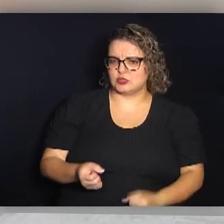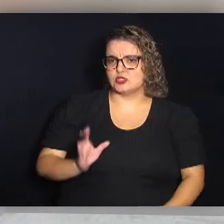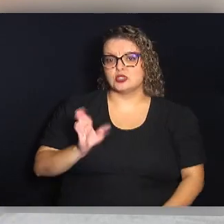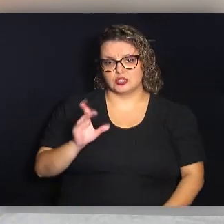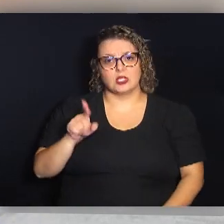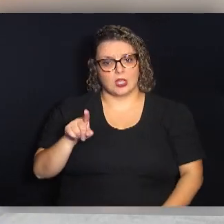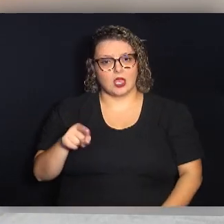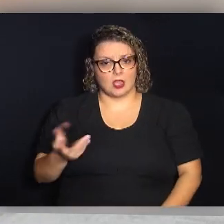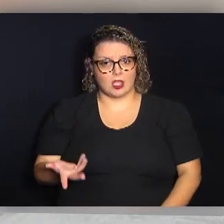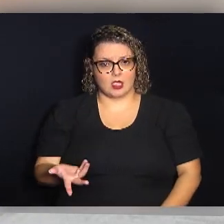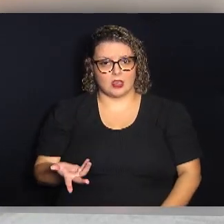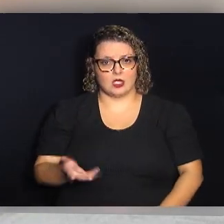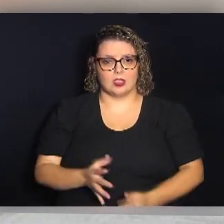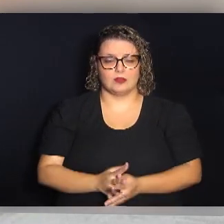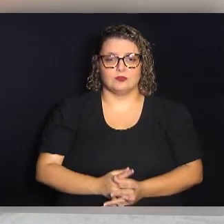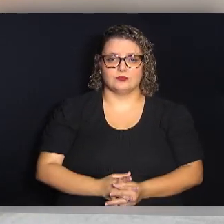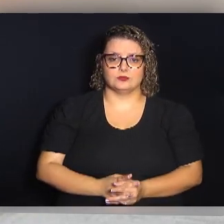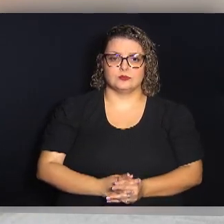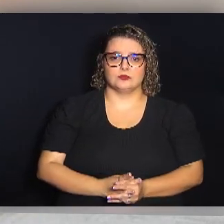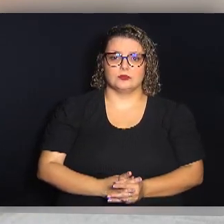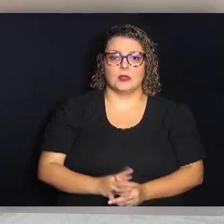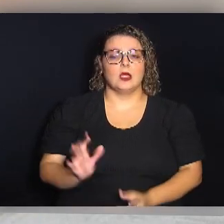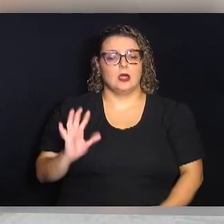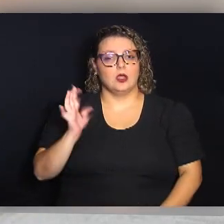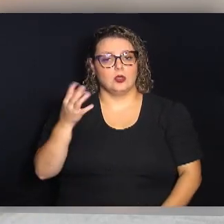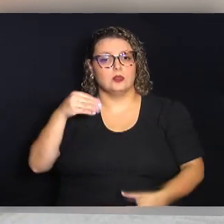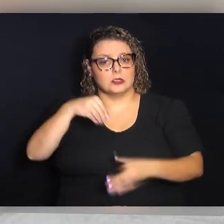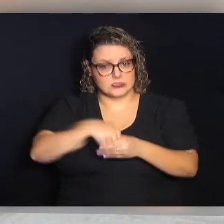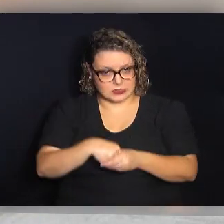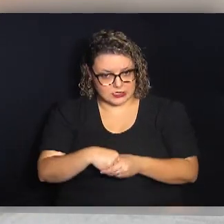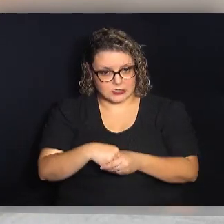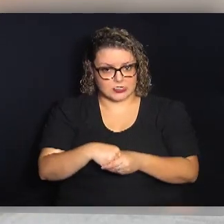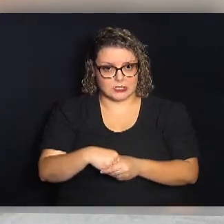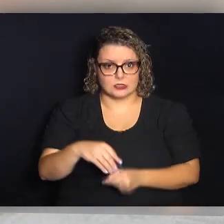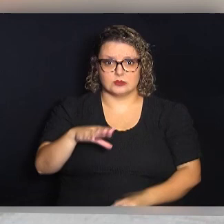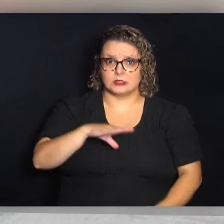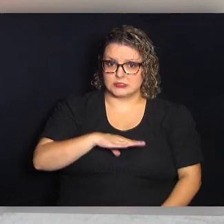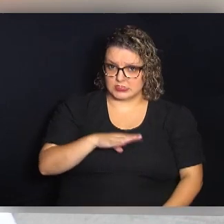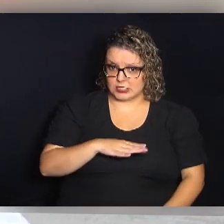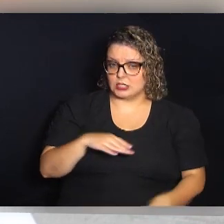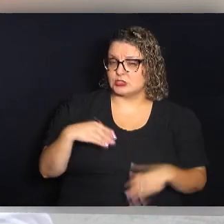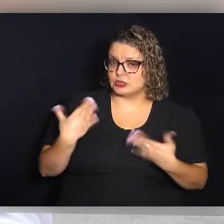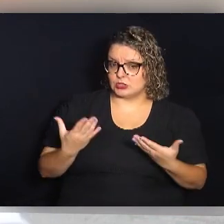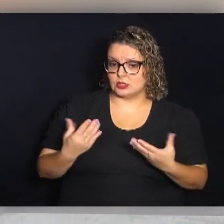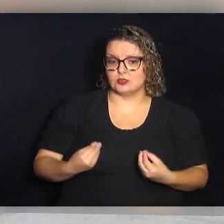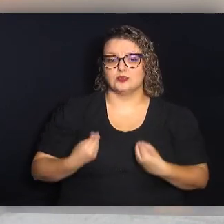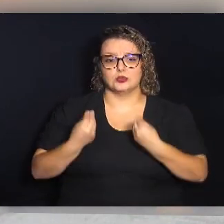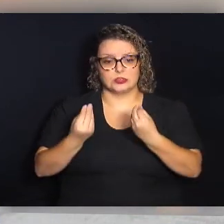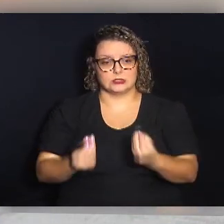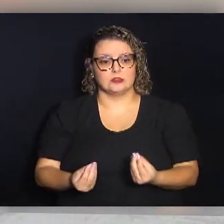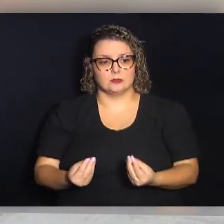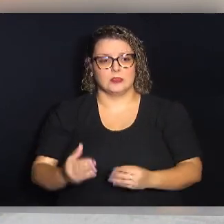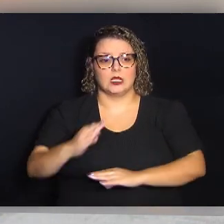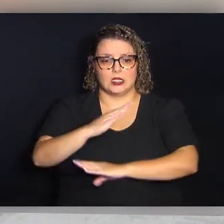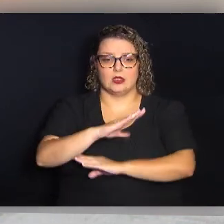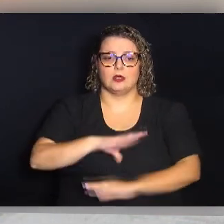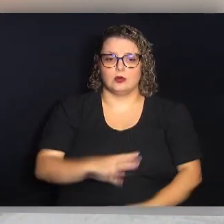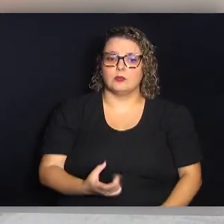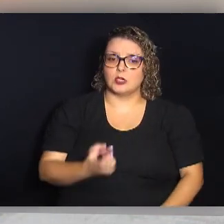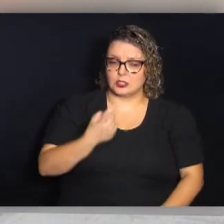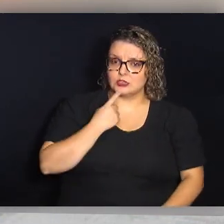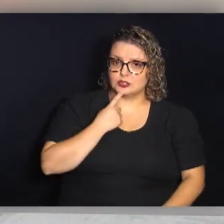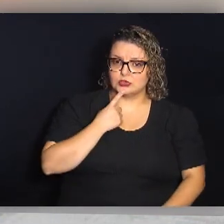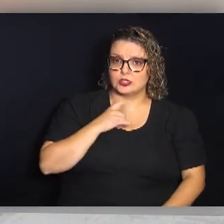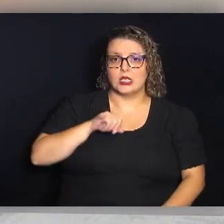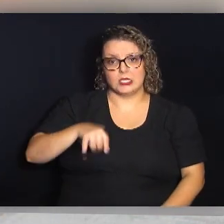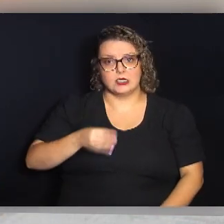isso já é e já já já ocorre dentro da municipalidade então a gente trouxe pra Câmara Municipal